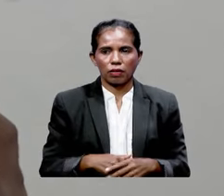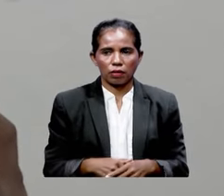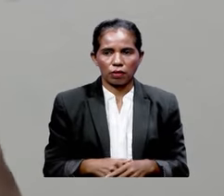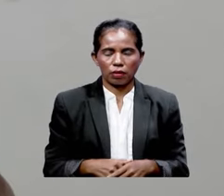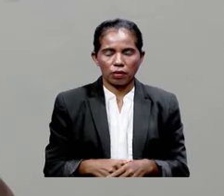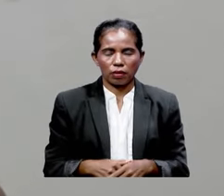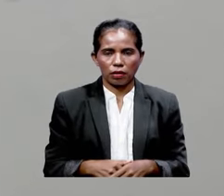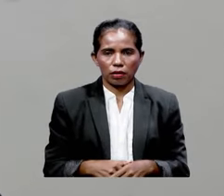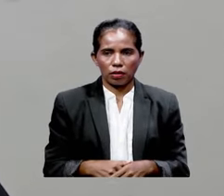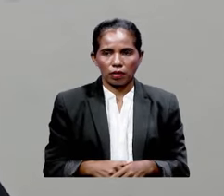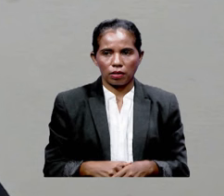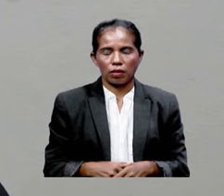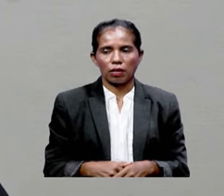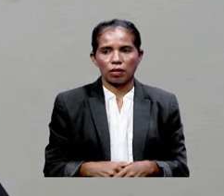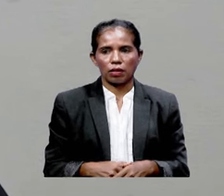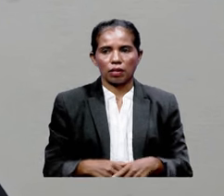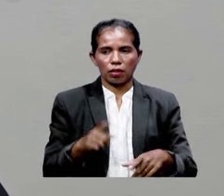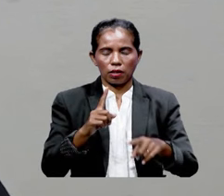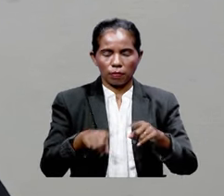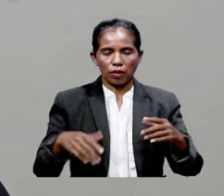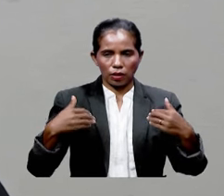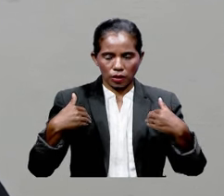halo la contiene oine par la vele